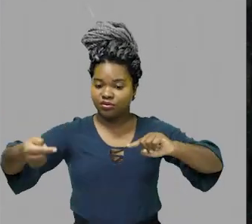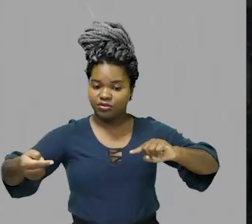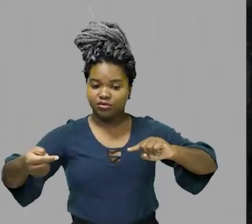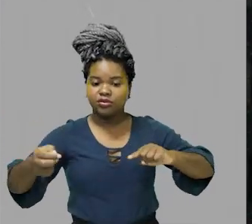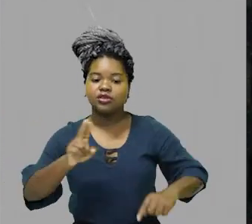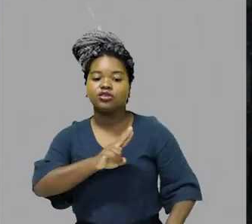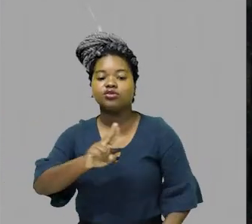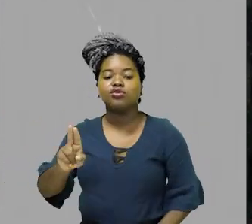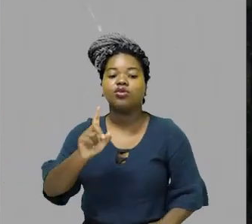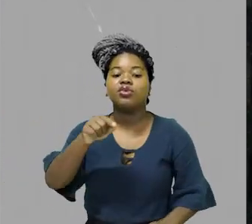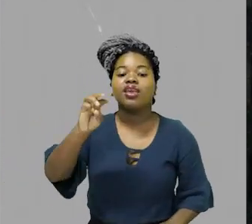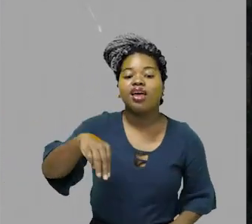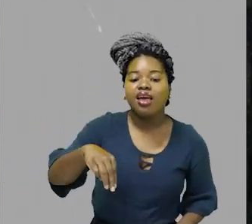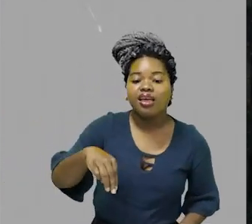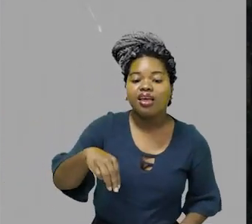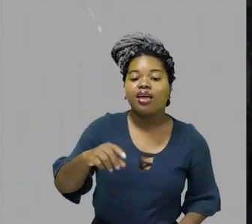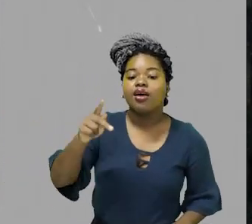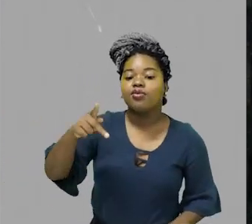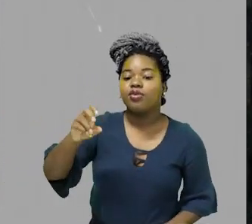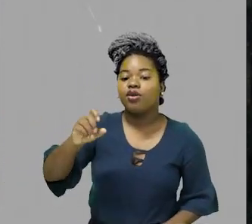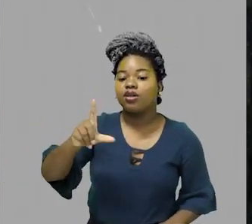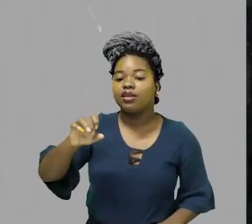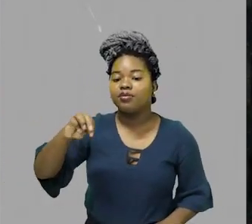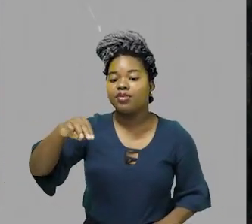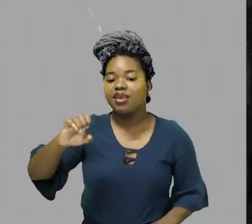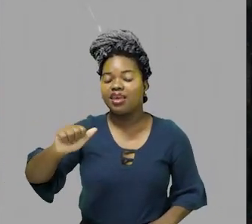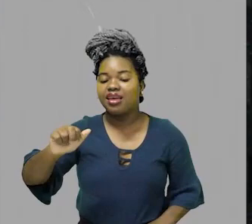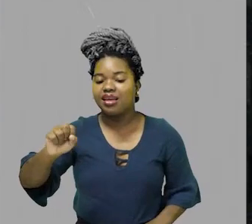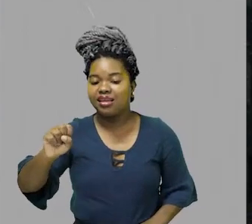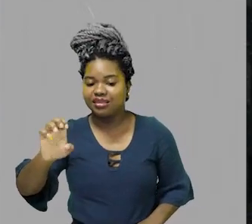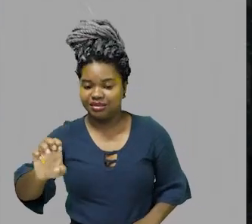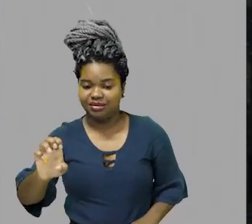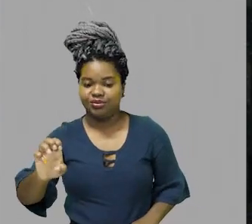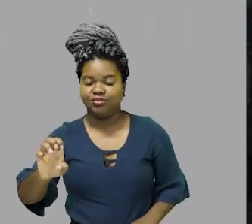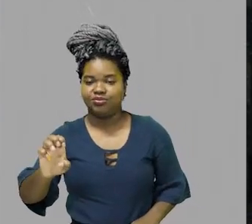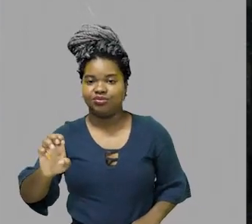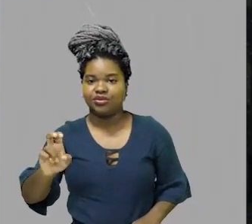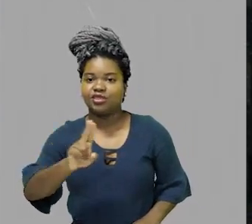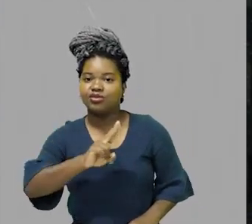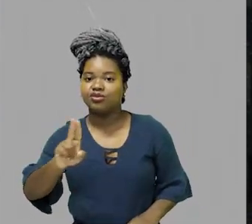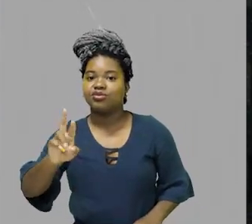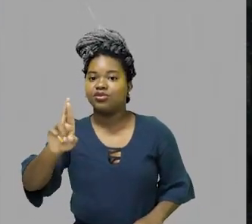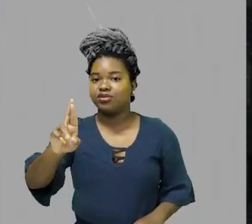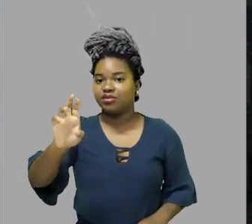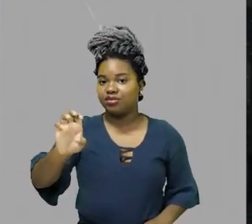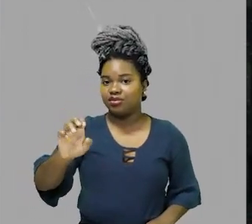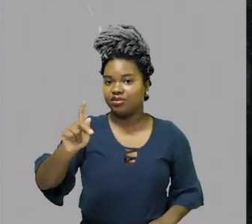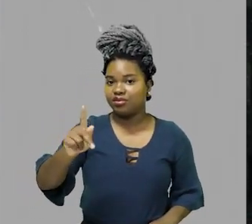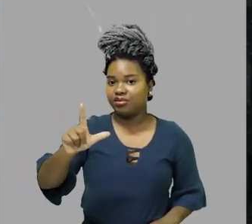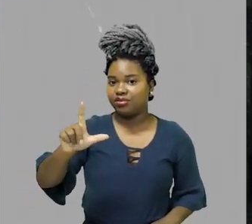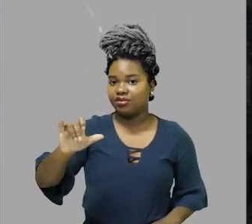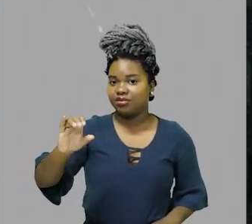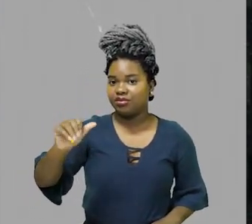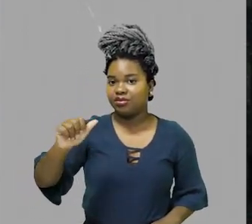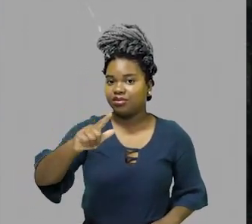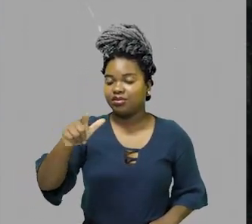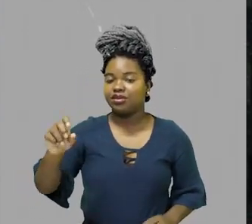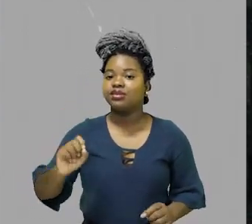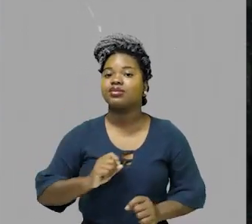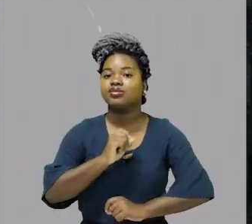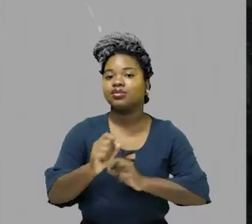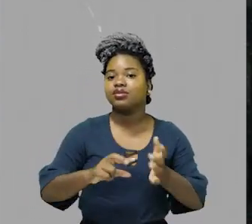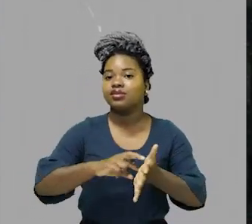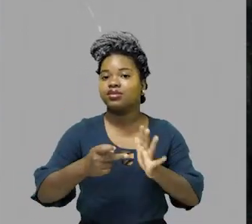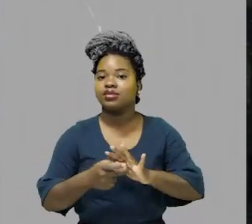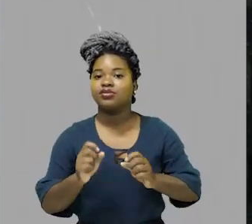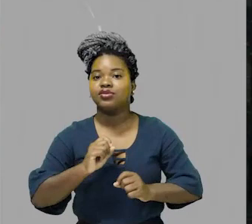polimerase. Okay? E esse processo é chamado de replicação. Replicação é a mesma coisa que duplicação do material genético.